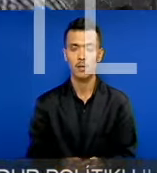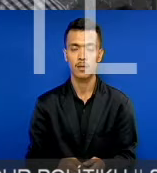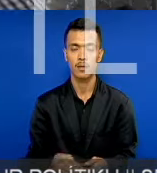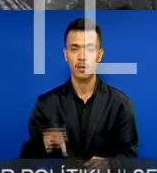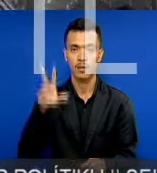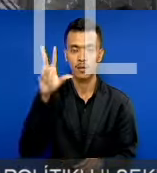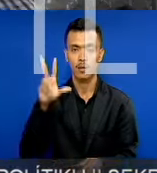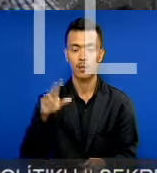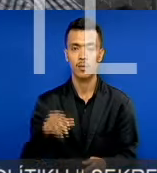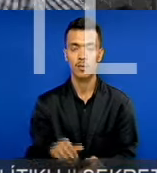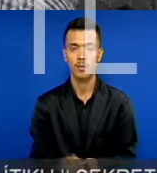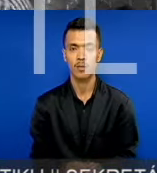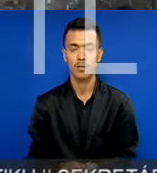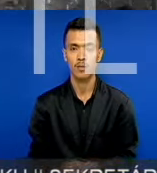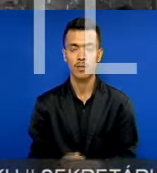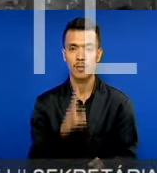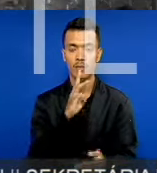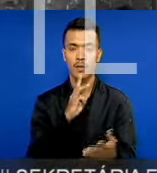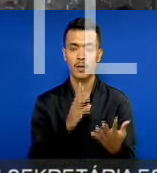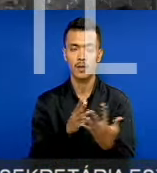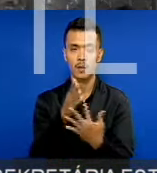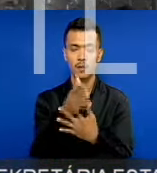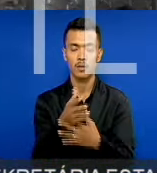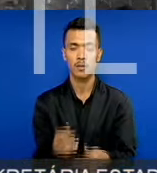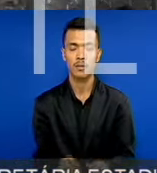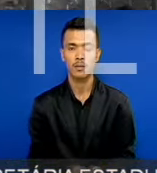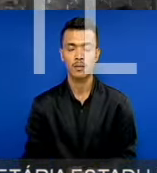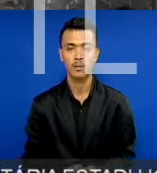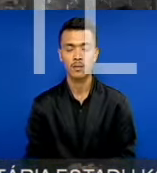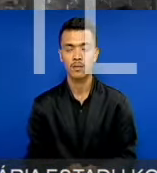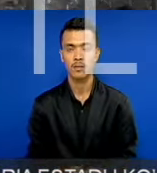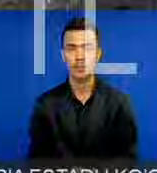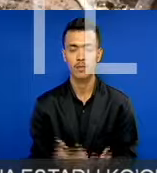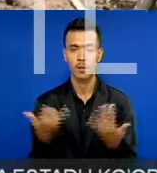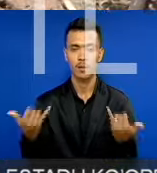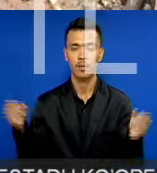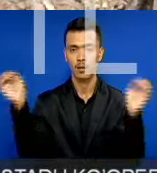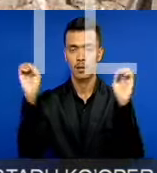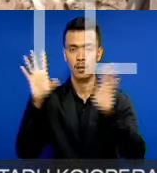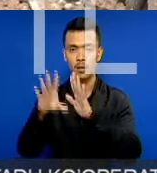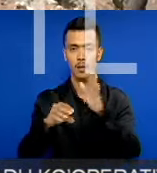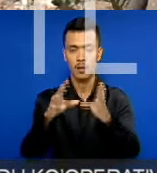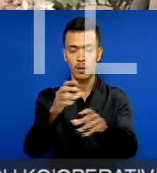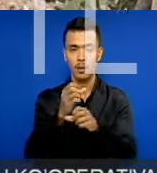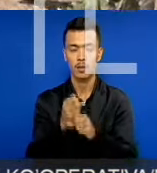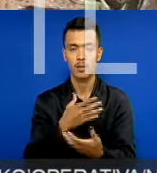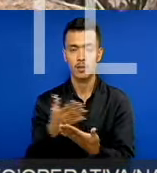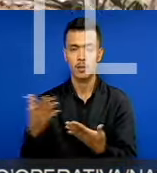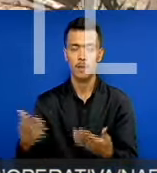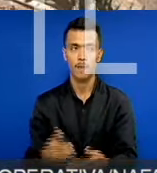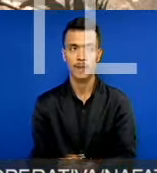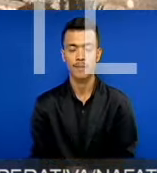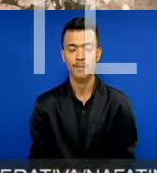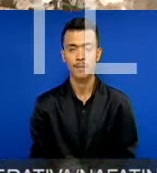segundo, terceiro, agora vai estar a tobe. Estrago total. Então agora vamos lá estar a boa tirar. Se fiel daí a Caqueularan Pedro